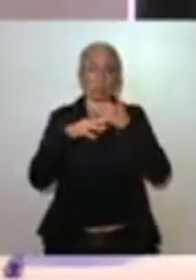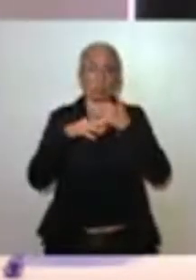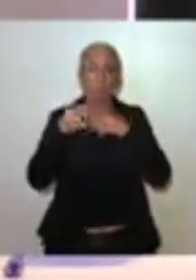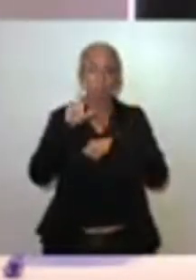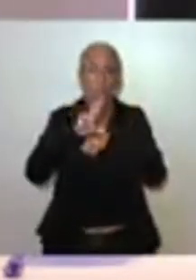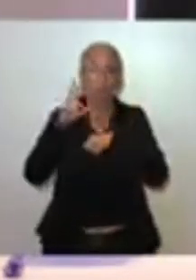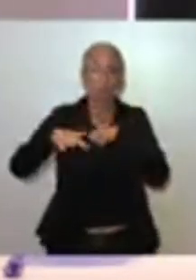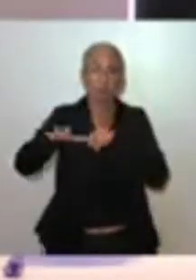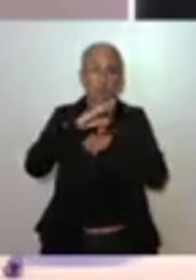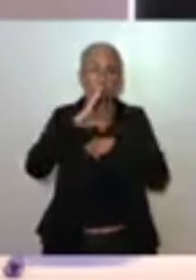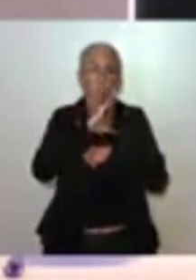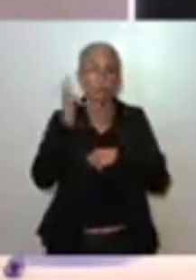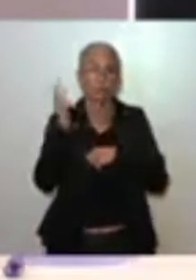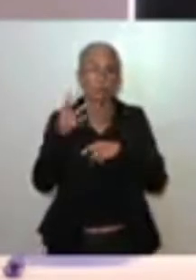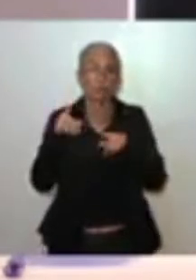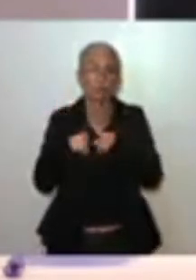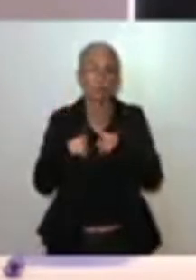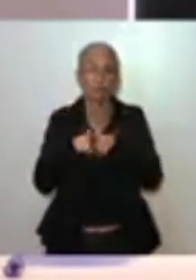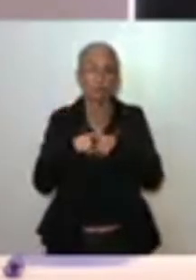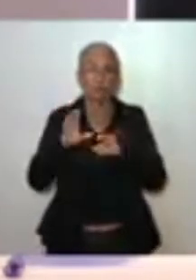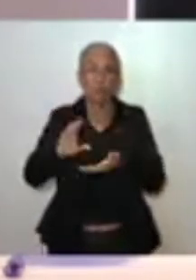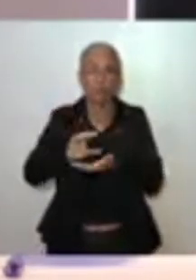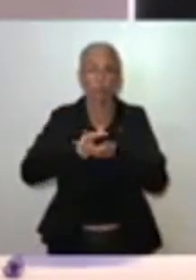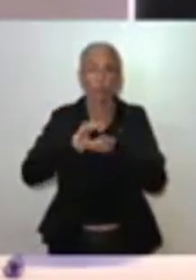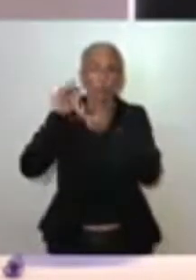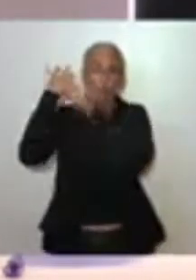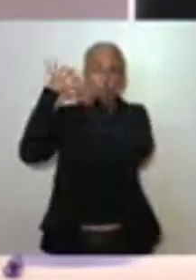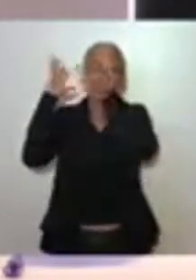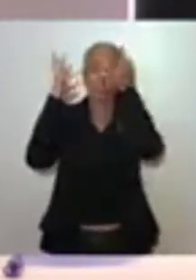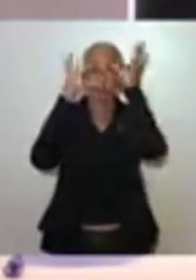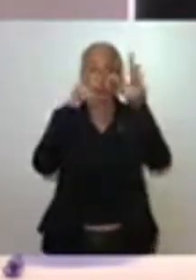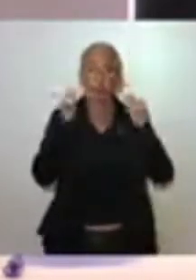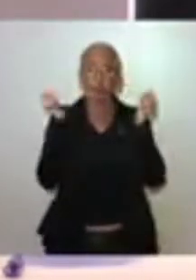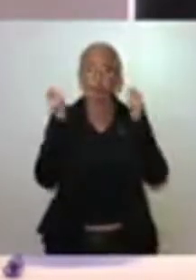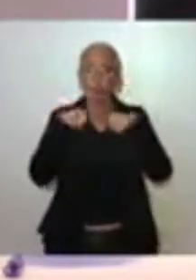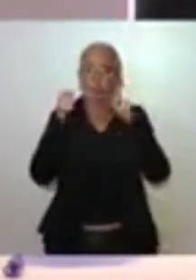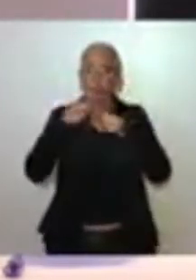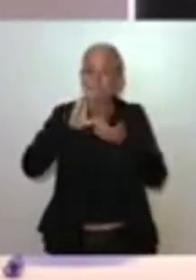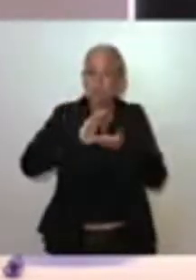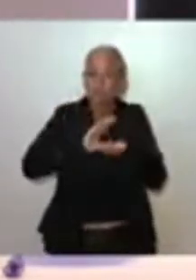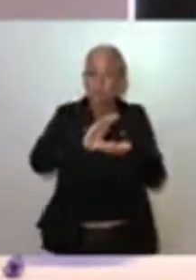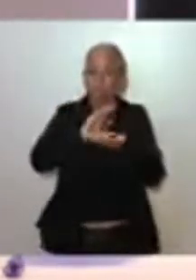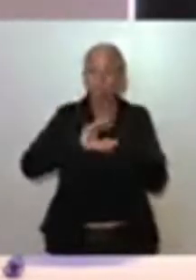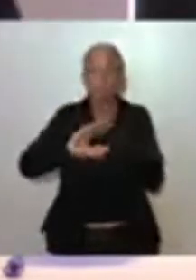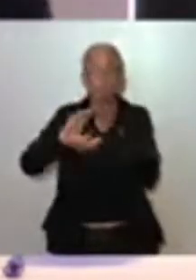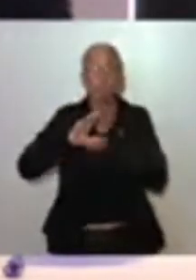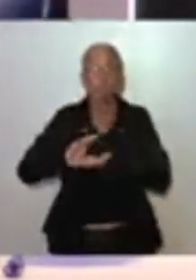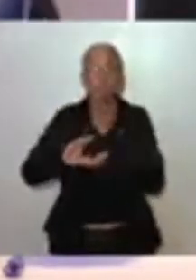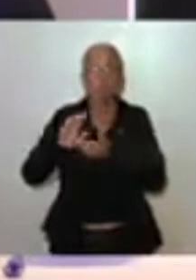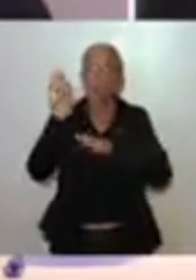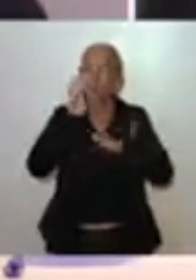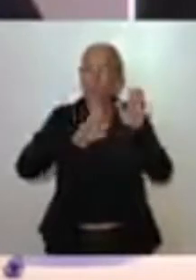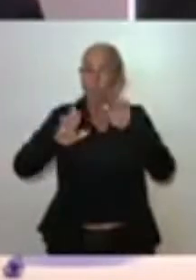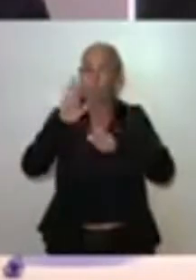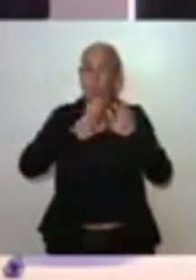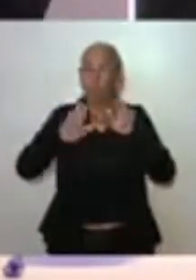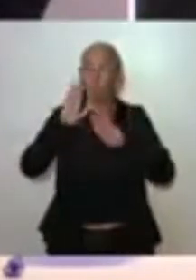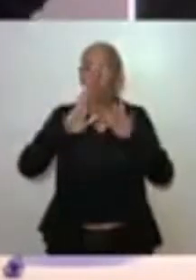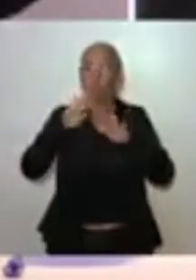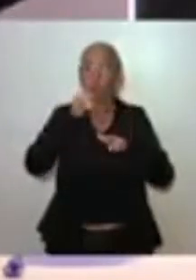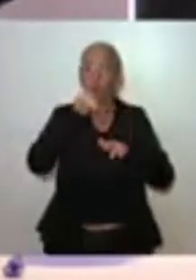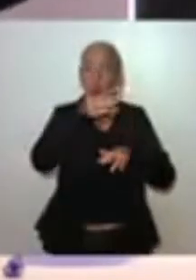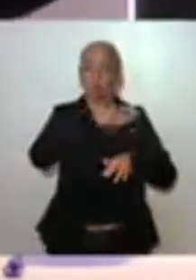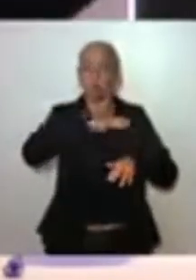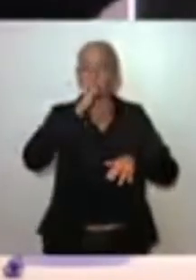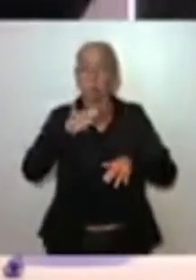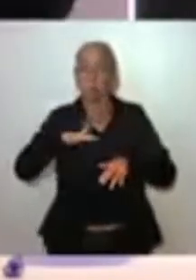exemplo de modo que o fundo clima tem que ser bem investido para preservação dos Mananciais para a